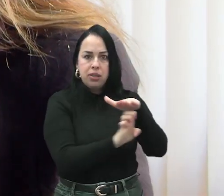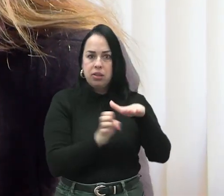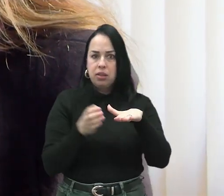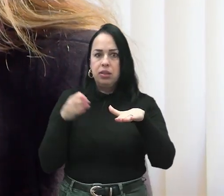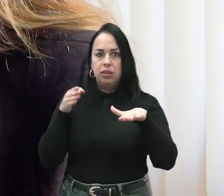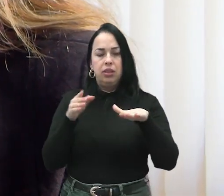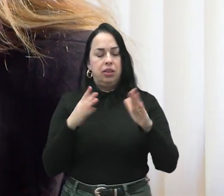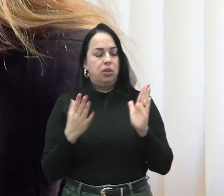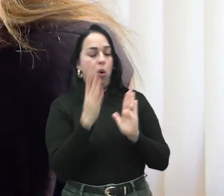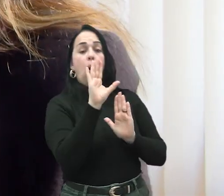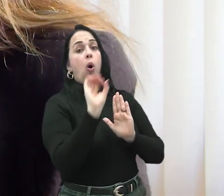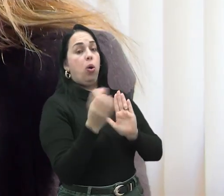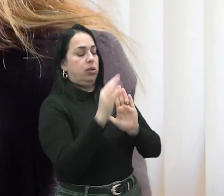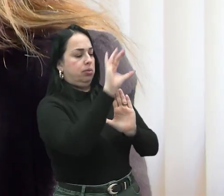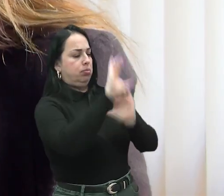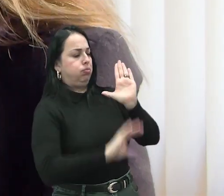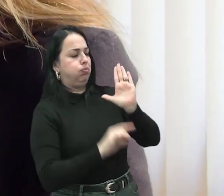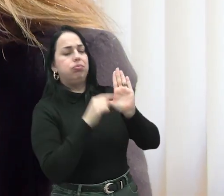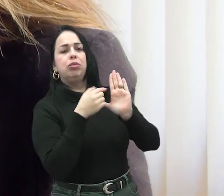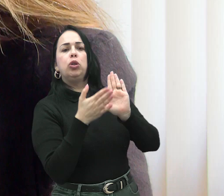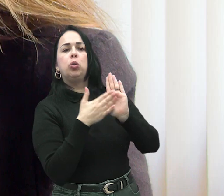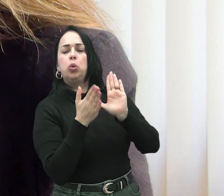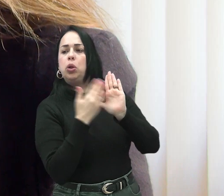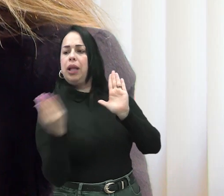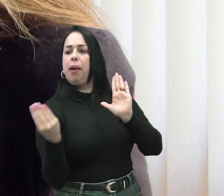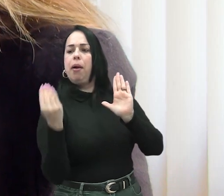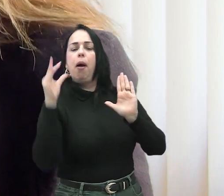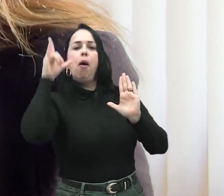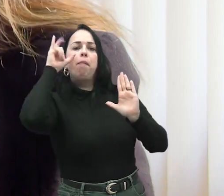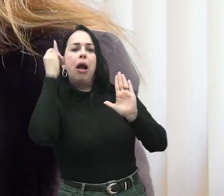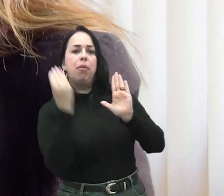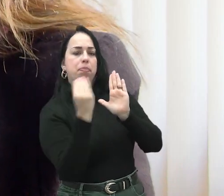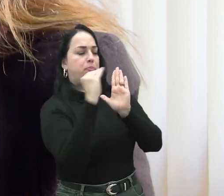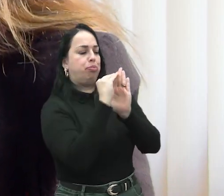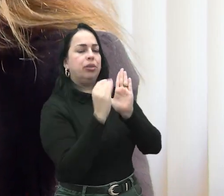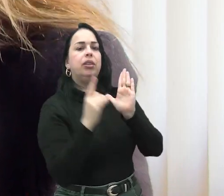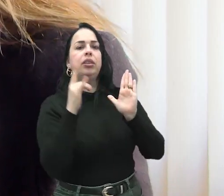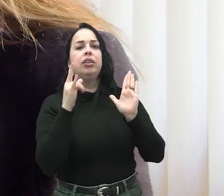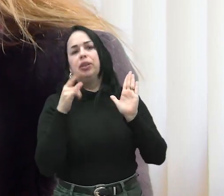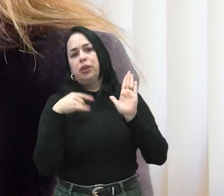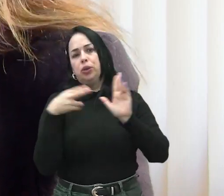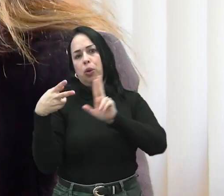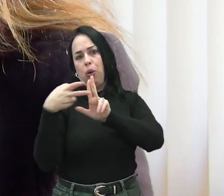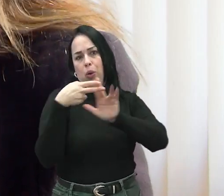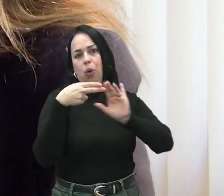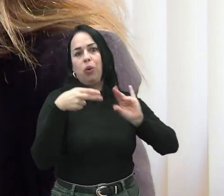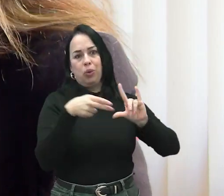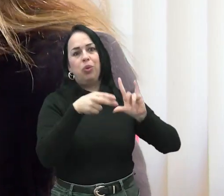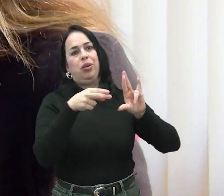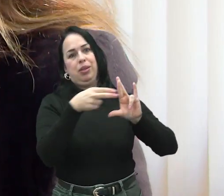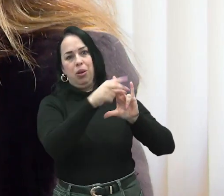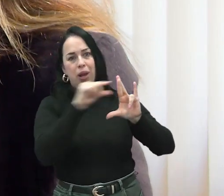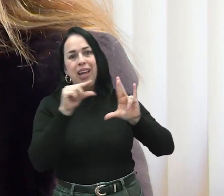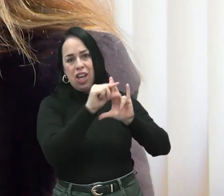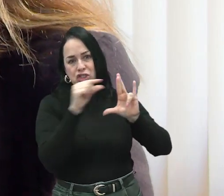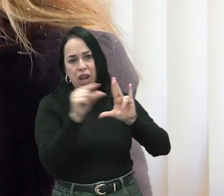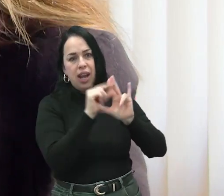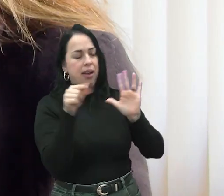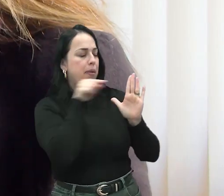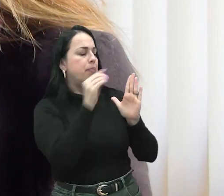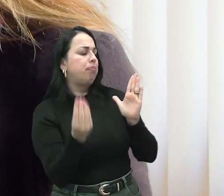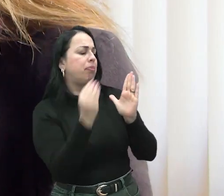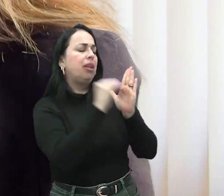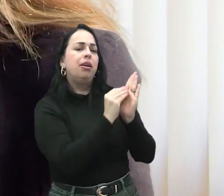lá o teu endereço do perfil do Instagram, Facebook, LinkedIn e outras